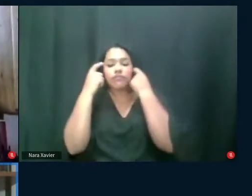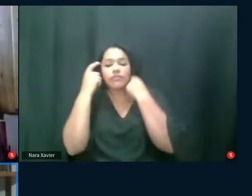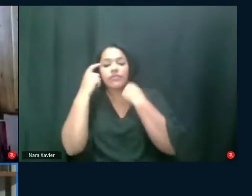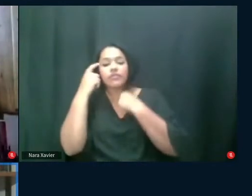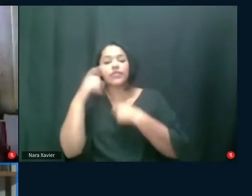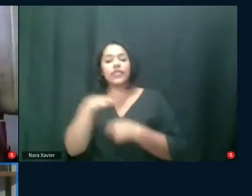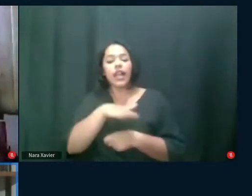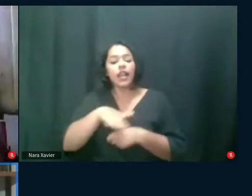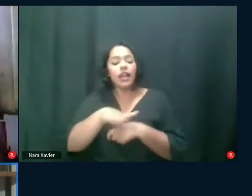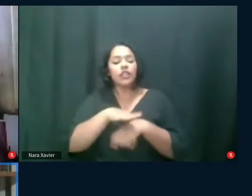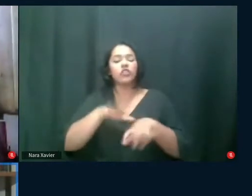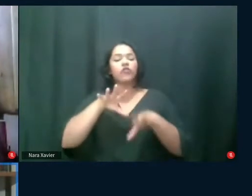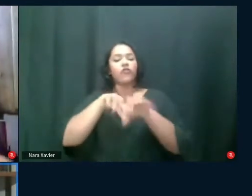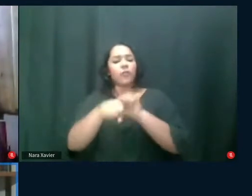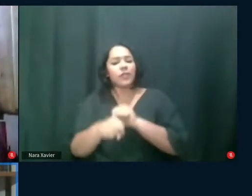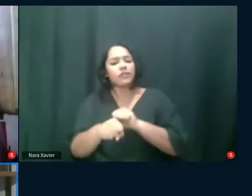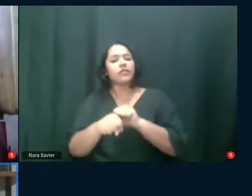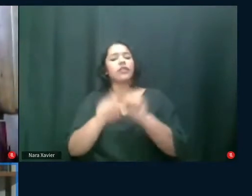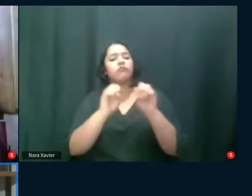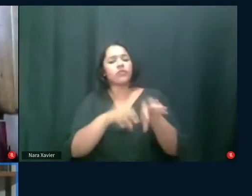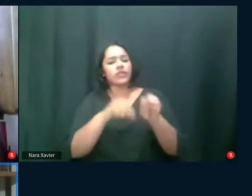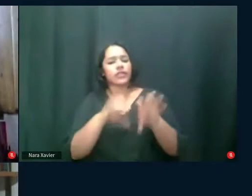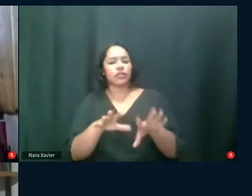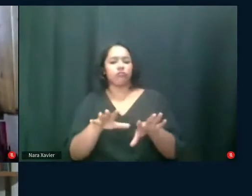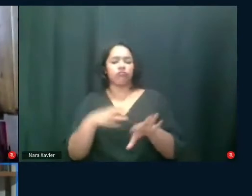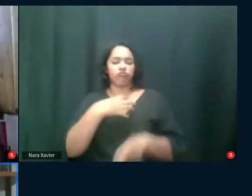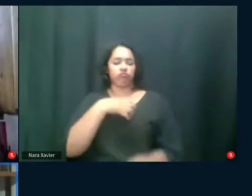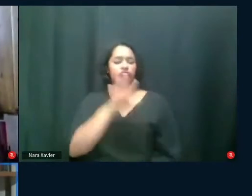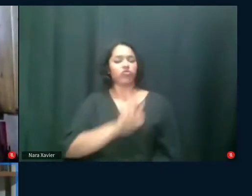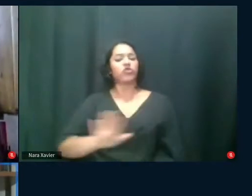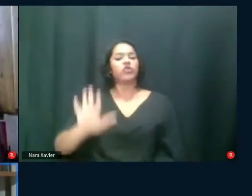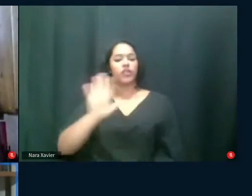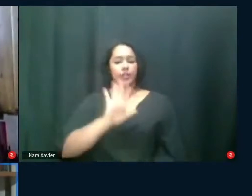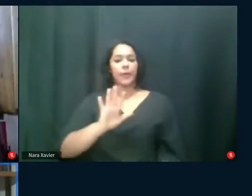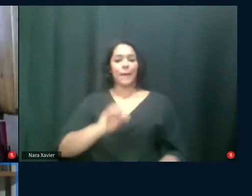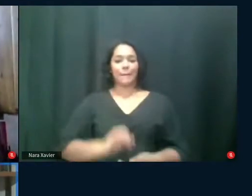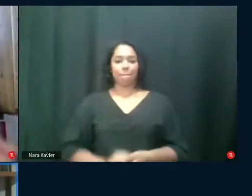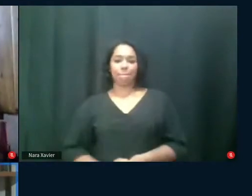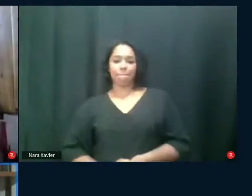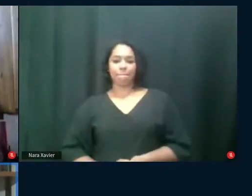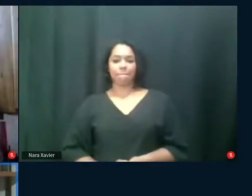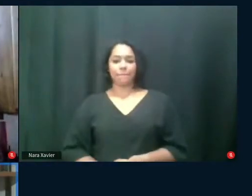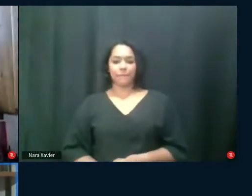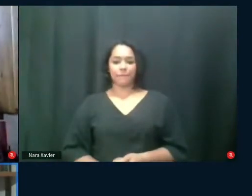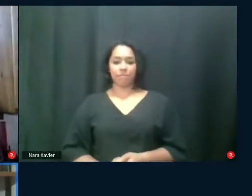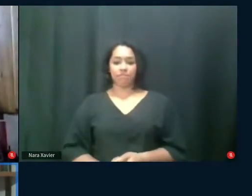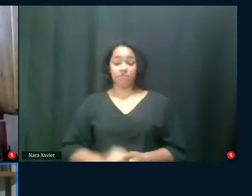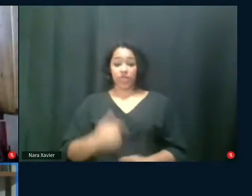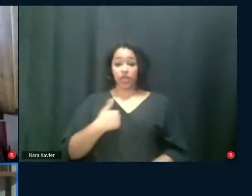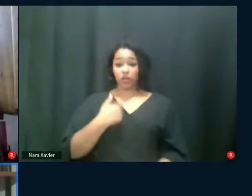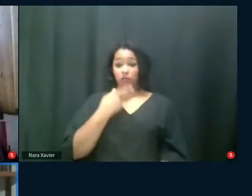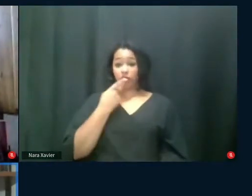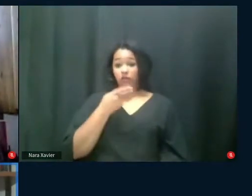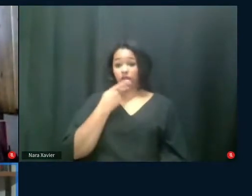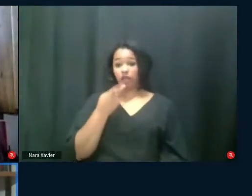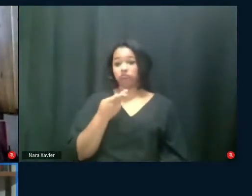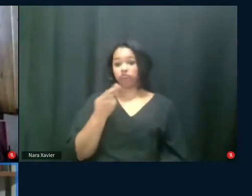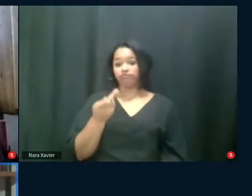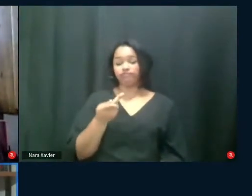capacitação, formação e avaliação de forma geral. Eu vou começar a fazer alguns comentários mais gerais.